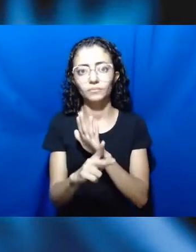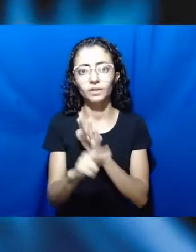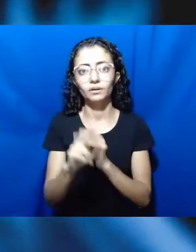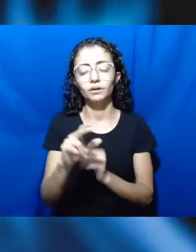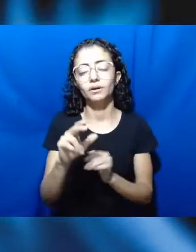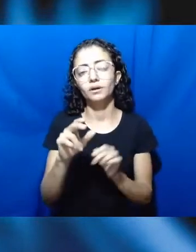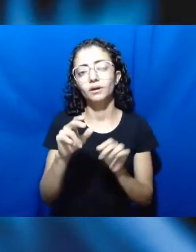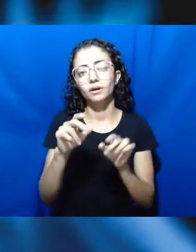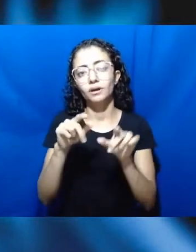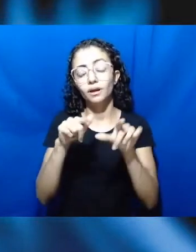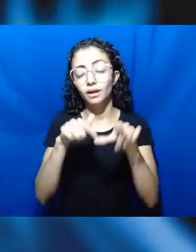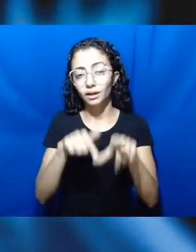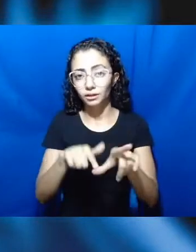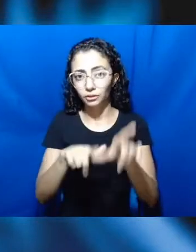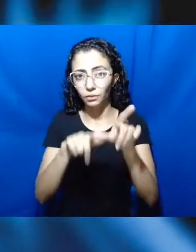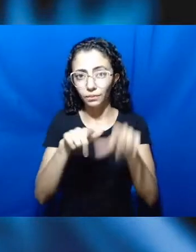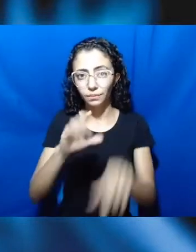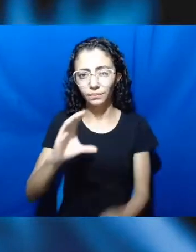coloca isso